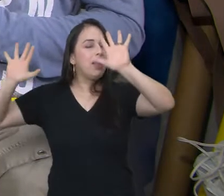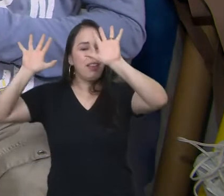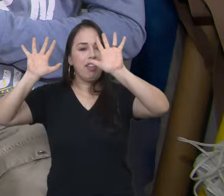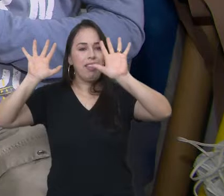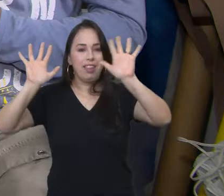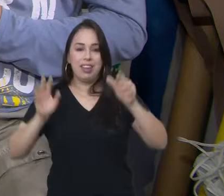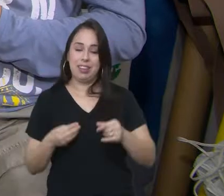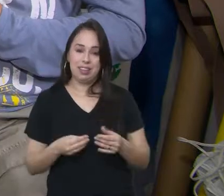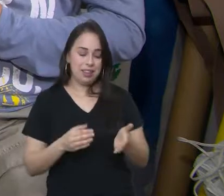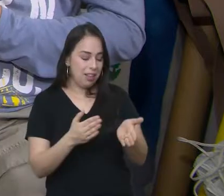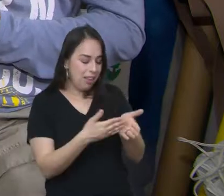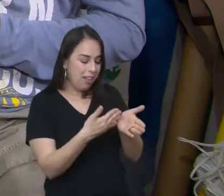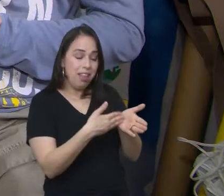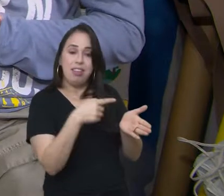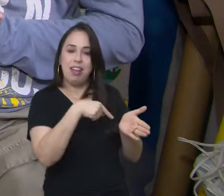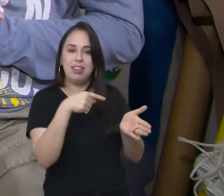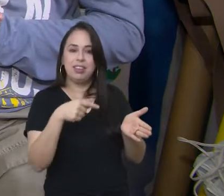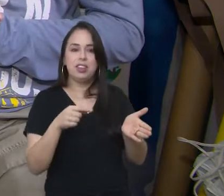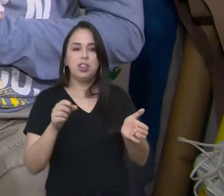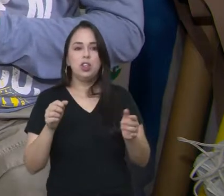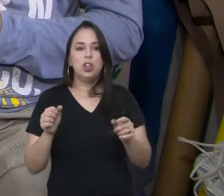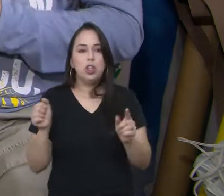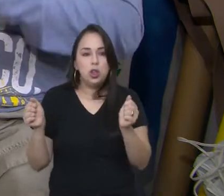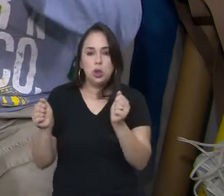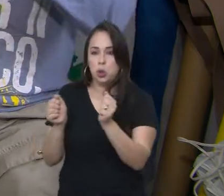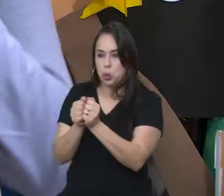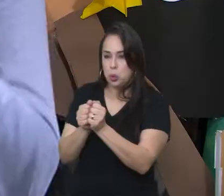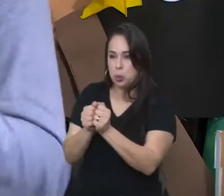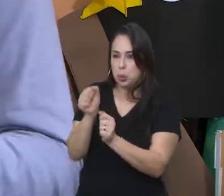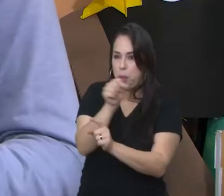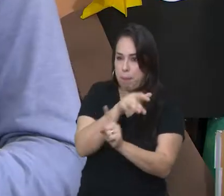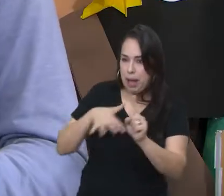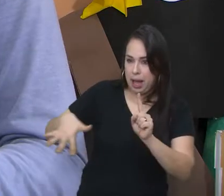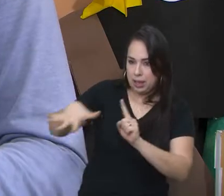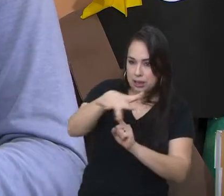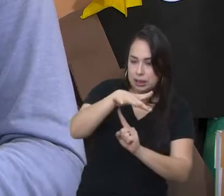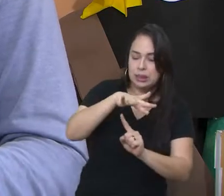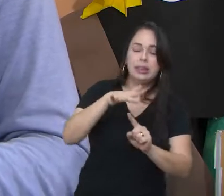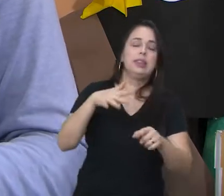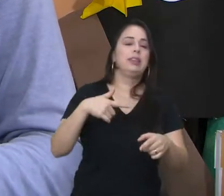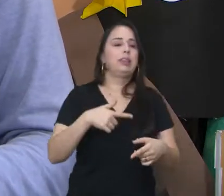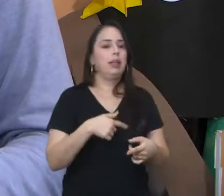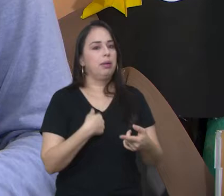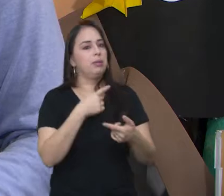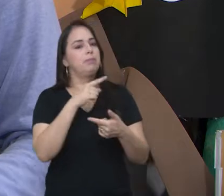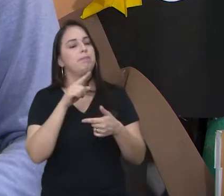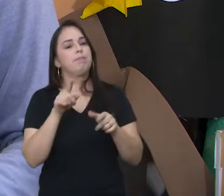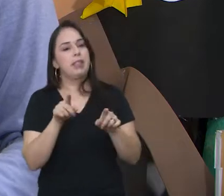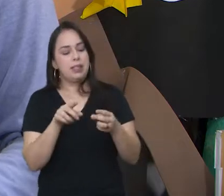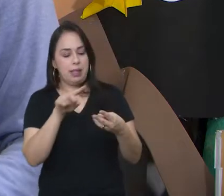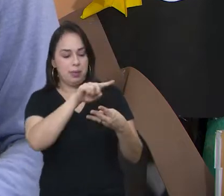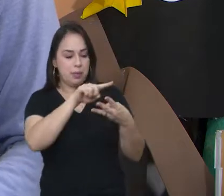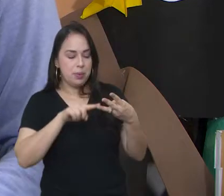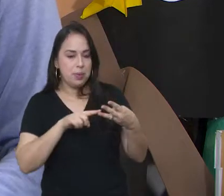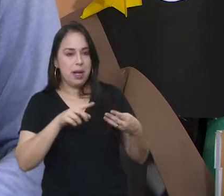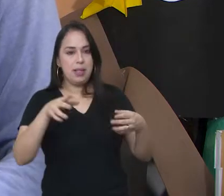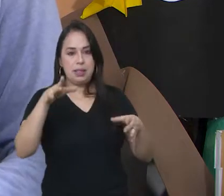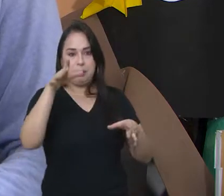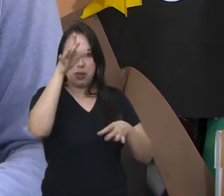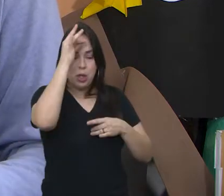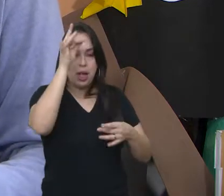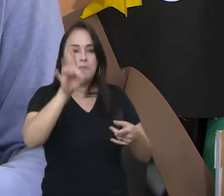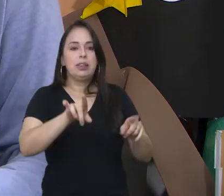traz dentro da história. E junto com o meio ambiente, né? Isso, aí pensando no meio ambiente. Então eu trago os personagens, que são os